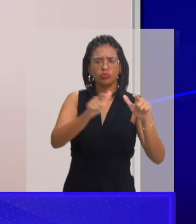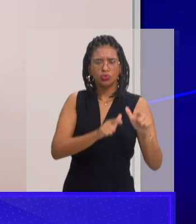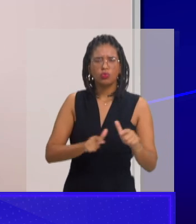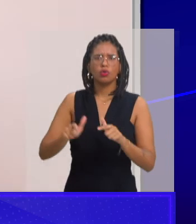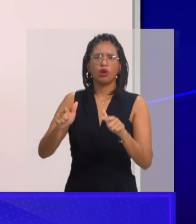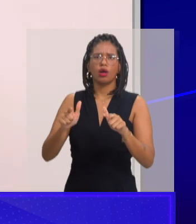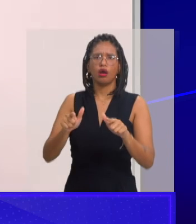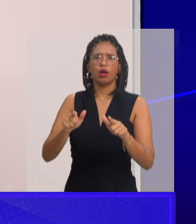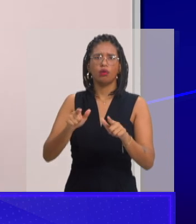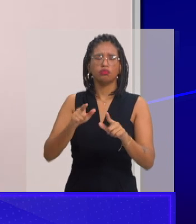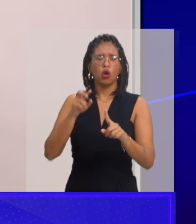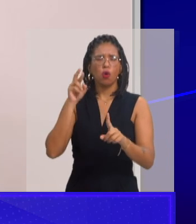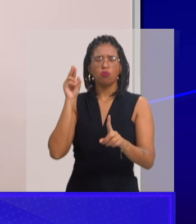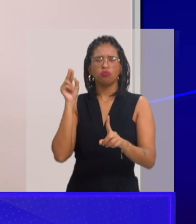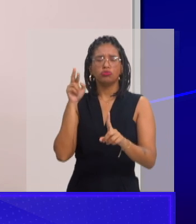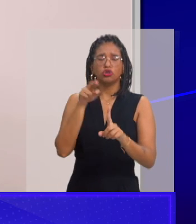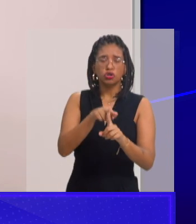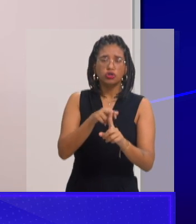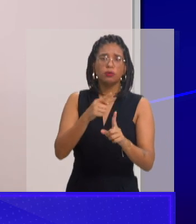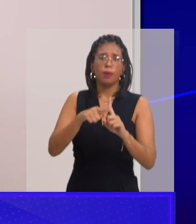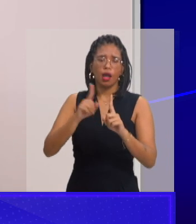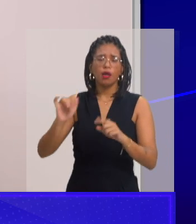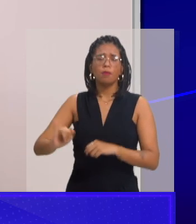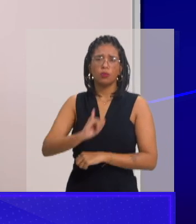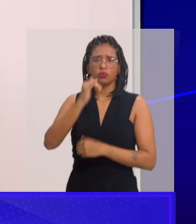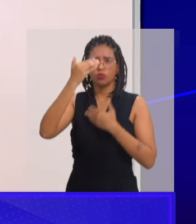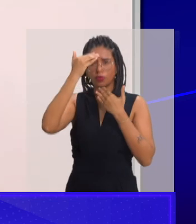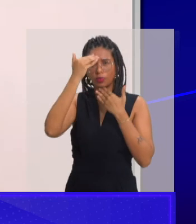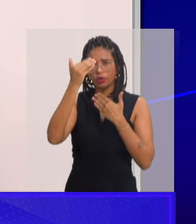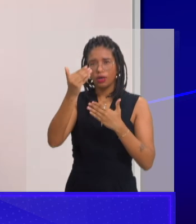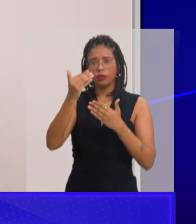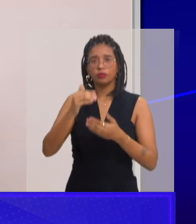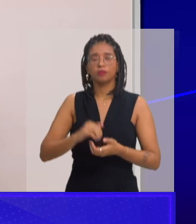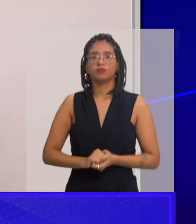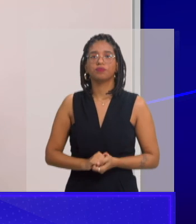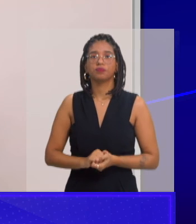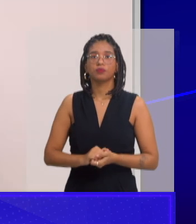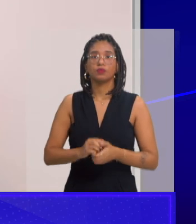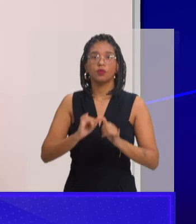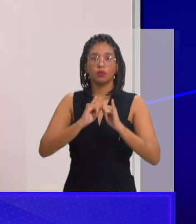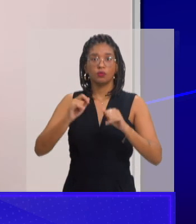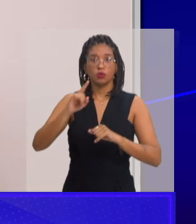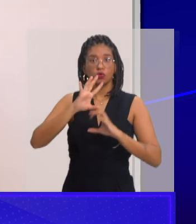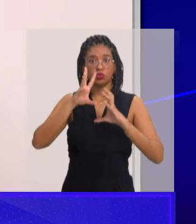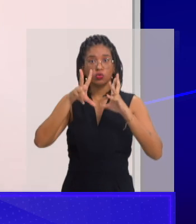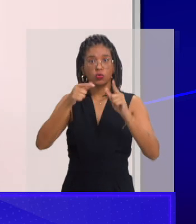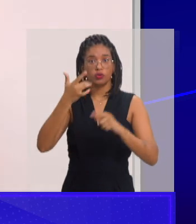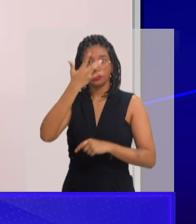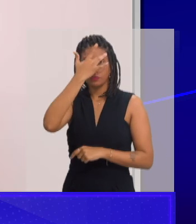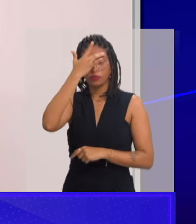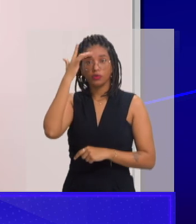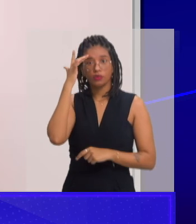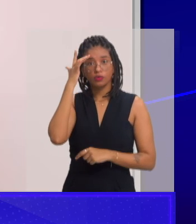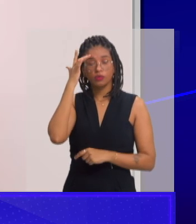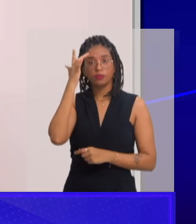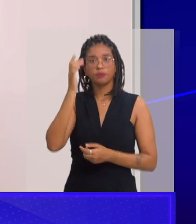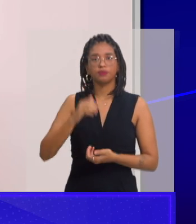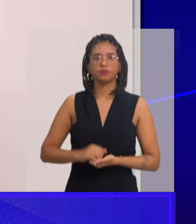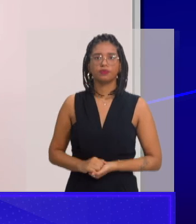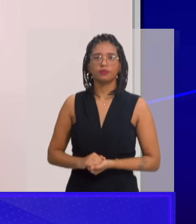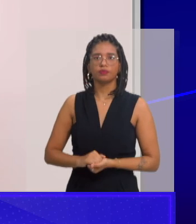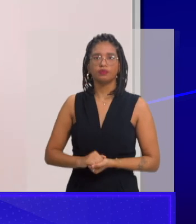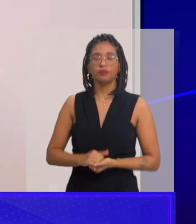mercadológica, não objetificadora. É importantíssimo. Muito obrigado. E o recado que eu deixo para todo mundo de casa, Chico,